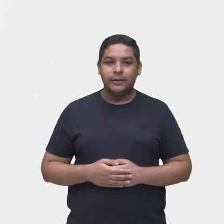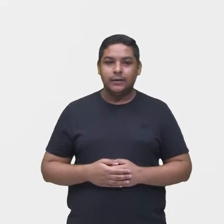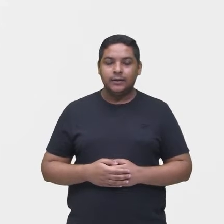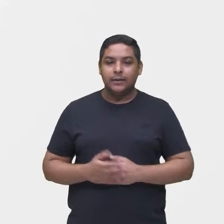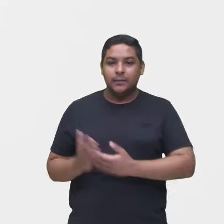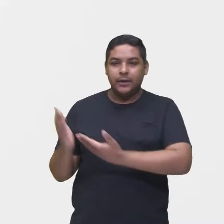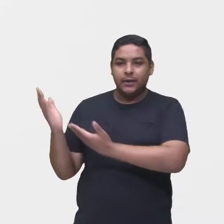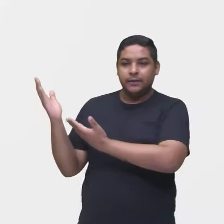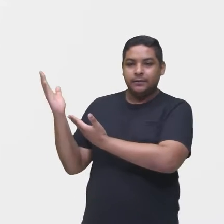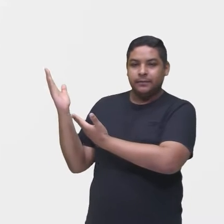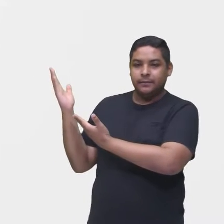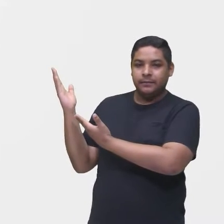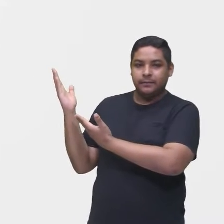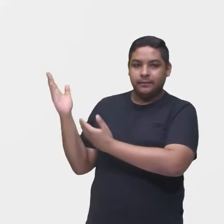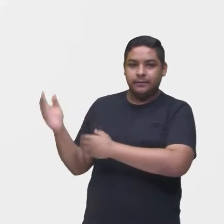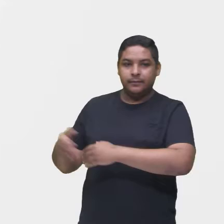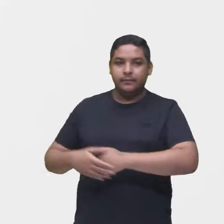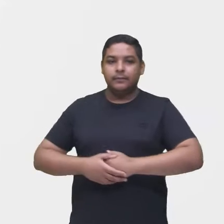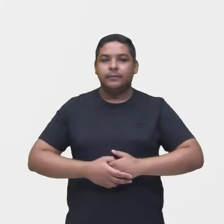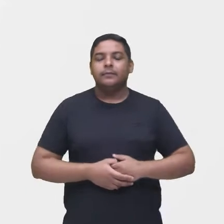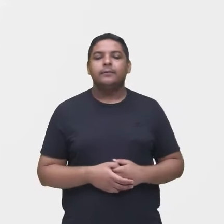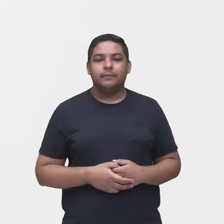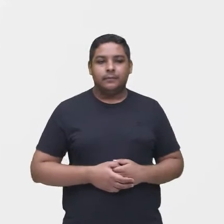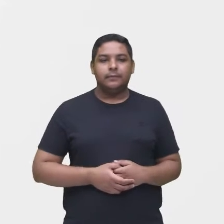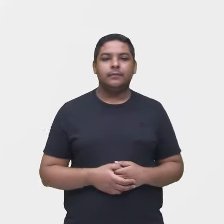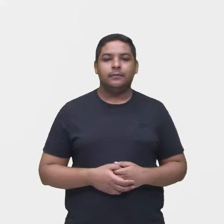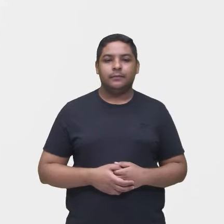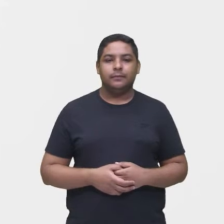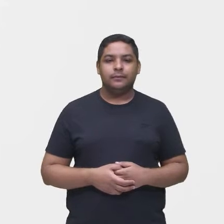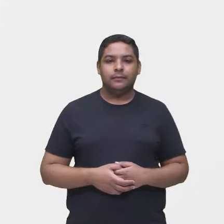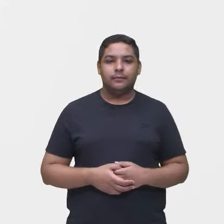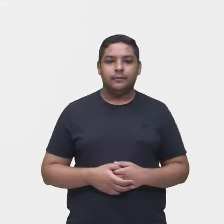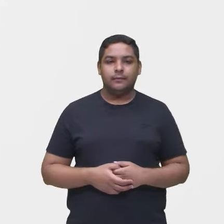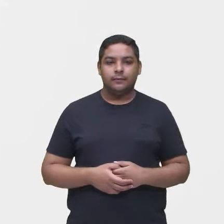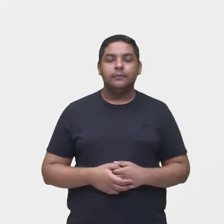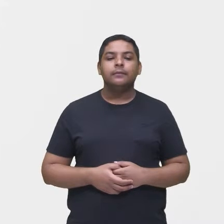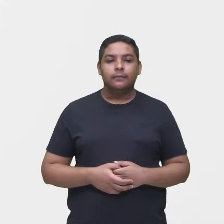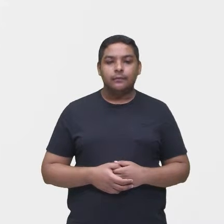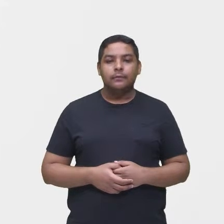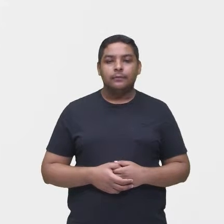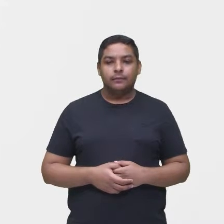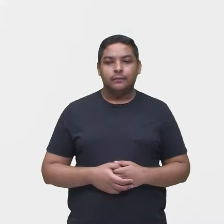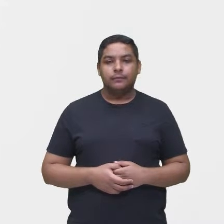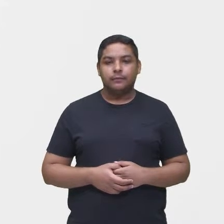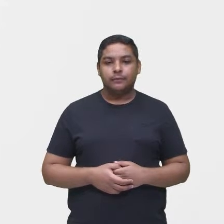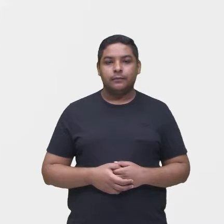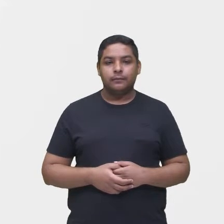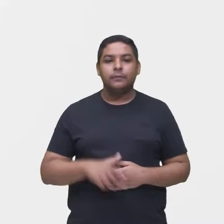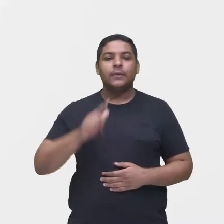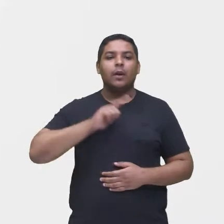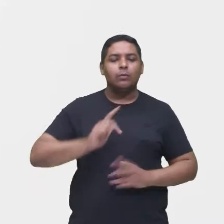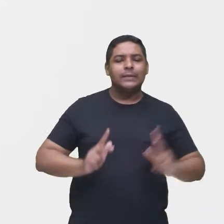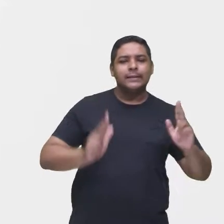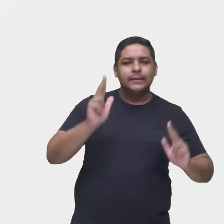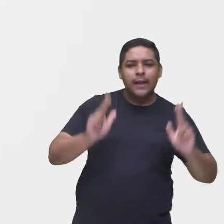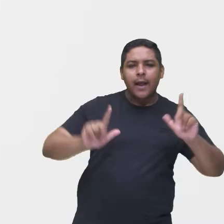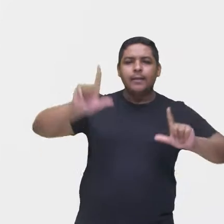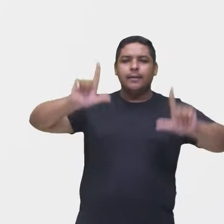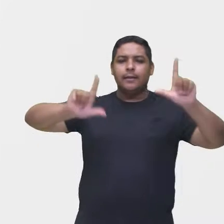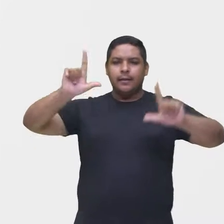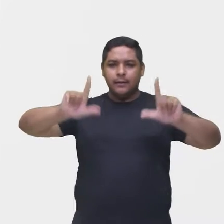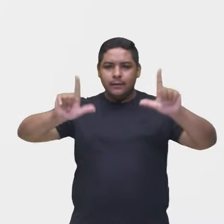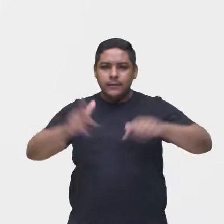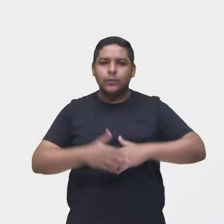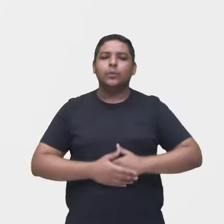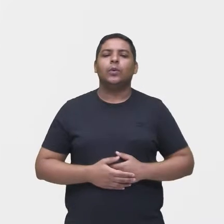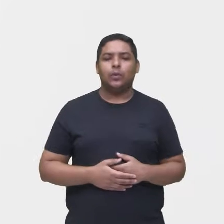de televisão, olha só, série televisiva, série de TV ou telesérie, tudo isso são sinônimos, tá bom? É um tipo